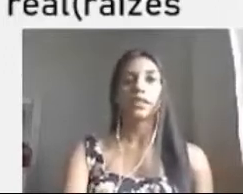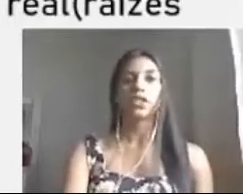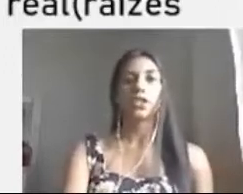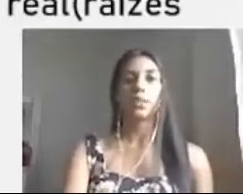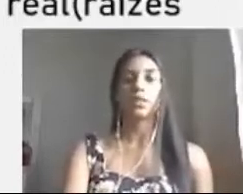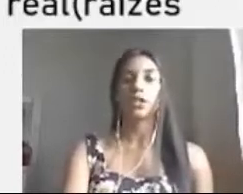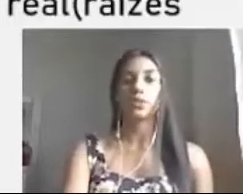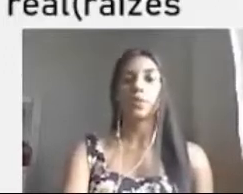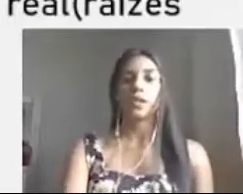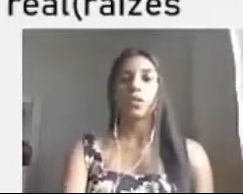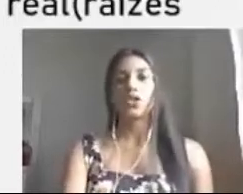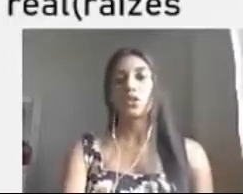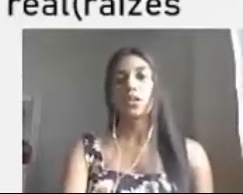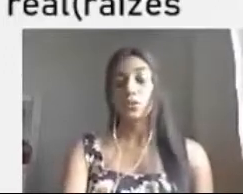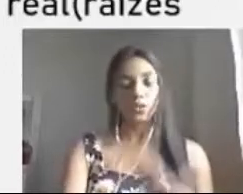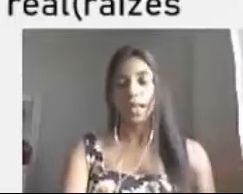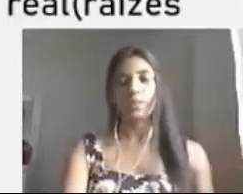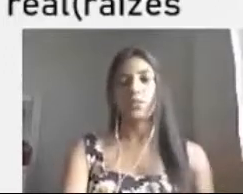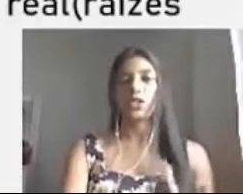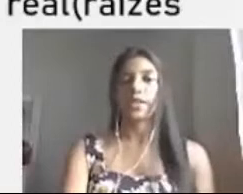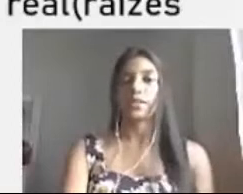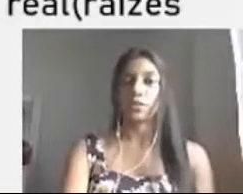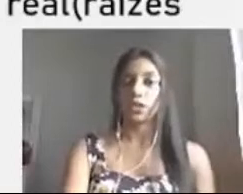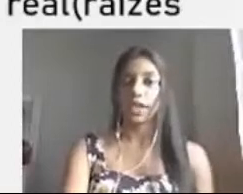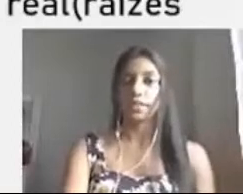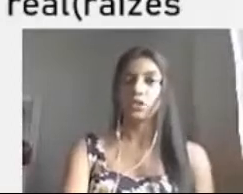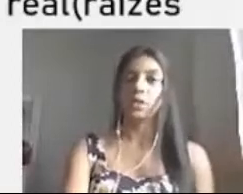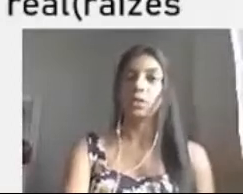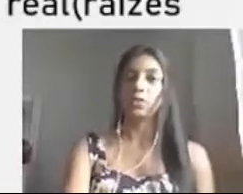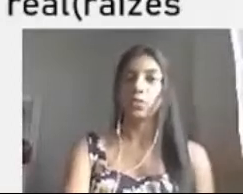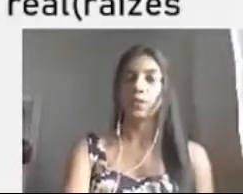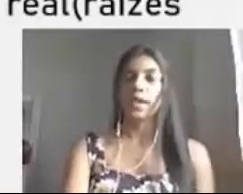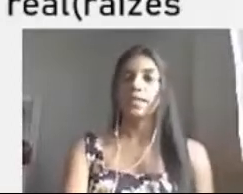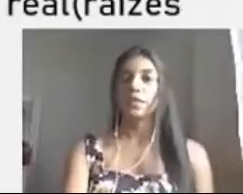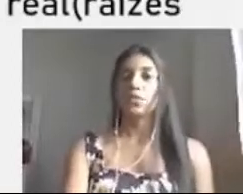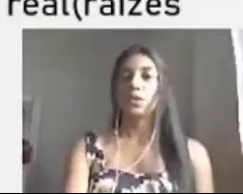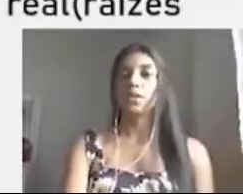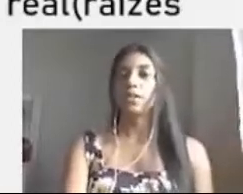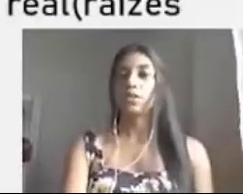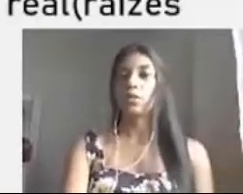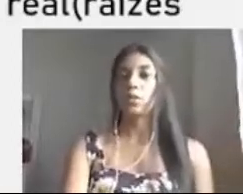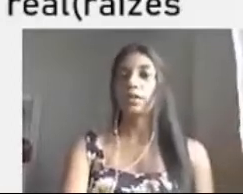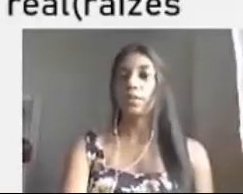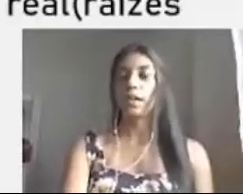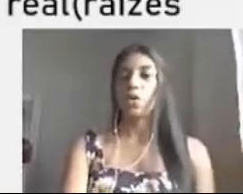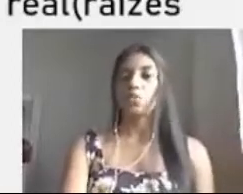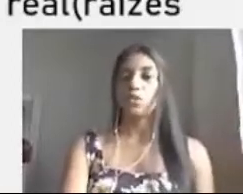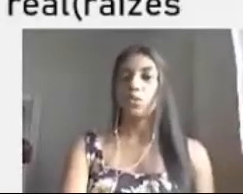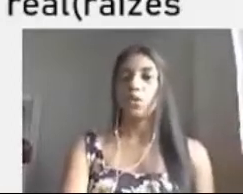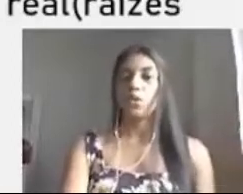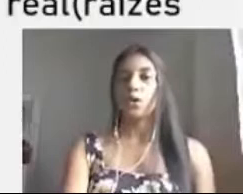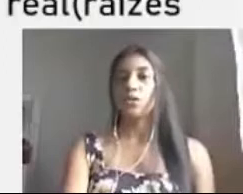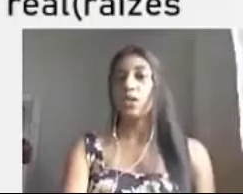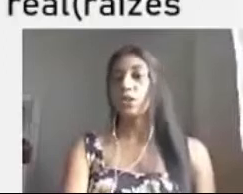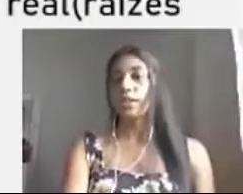malha fechada que a gente tem de iluminação negativa. Então se a gente isolar o GDS vezes o HDS, a gente vai obter igual a -1. Esse -1, ele pode ser escrito na forma polar também, como sendo